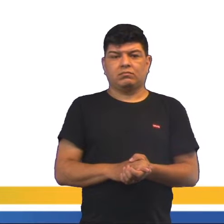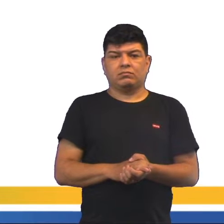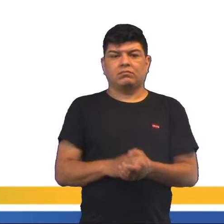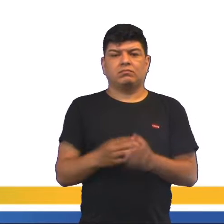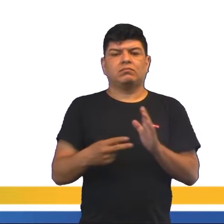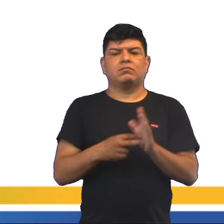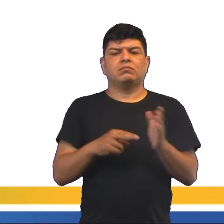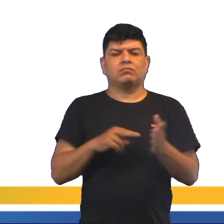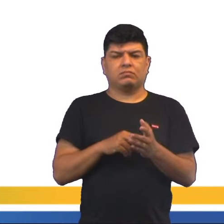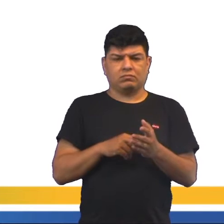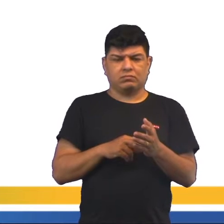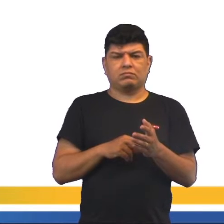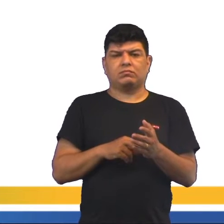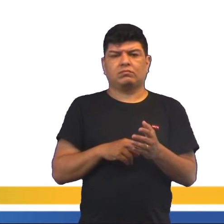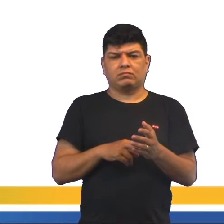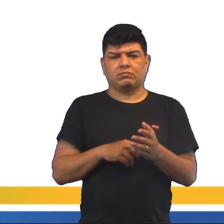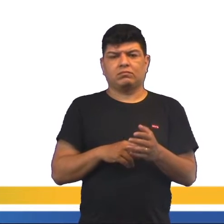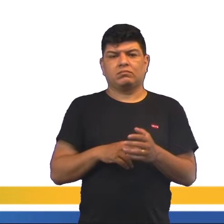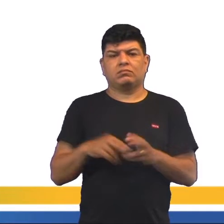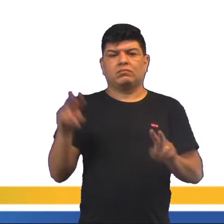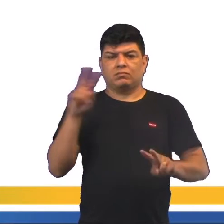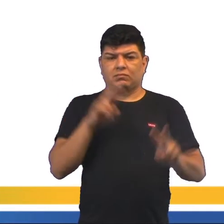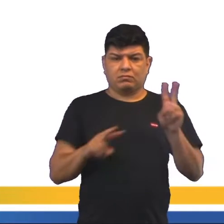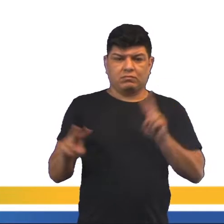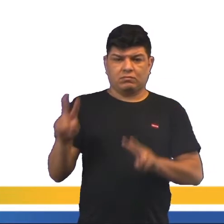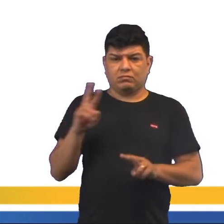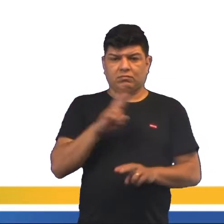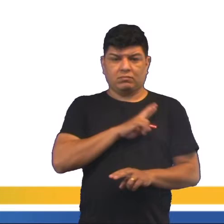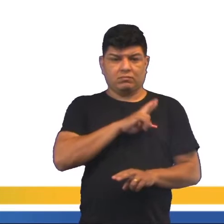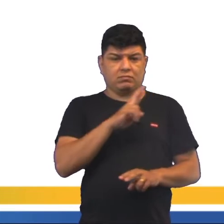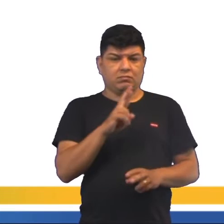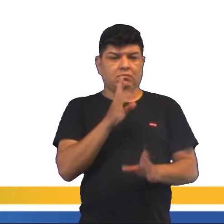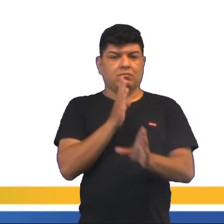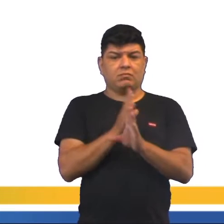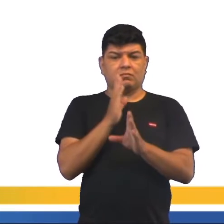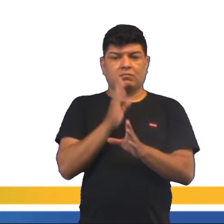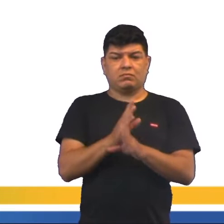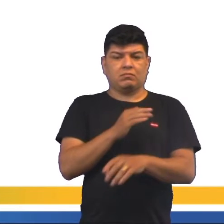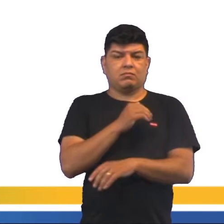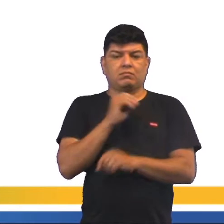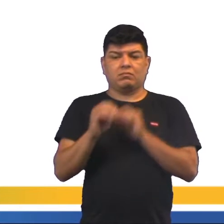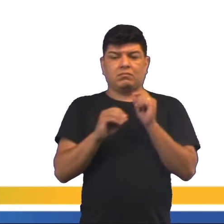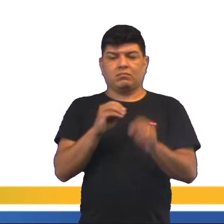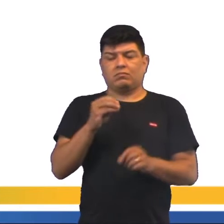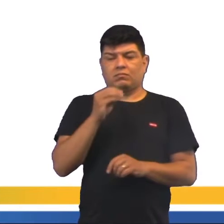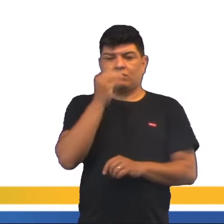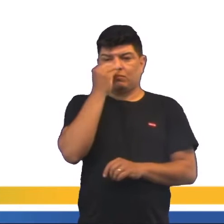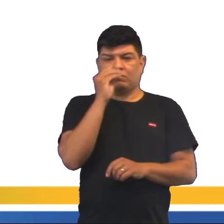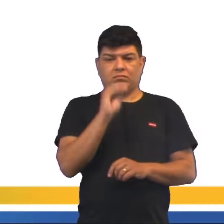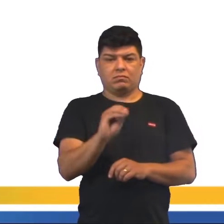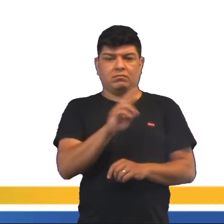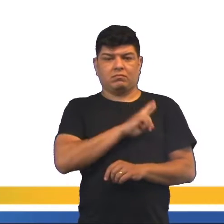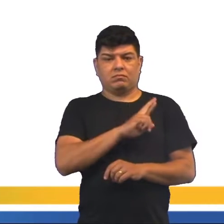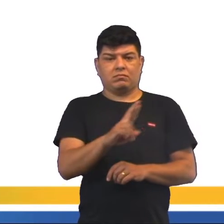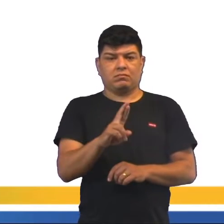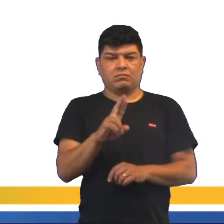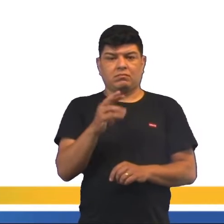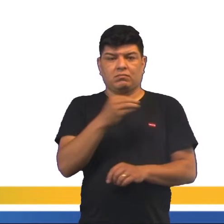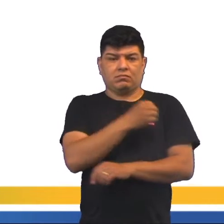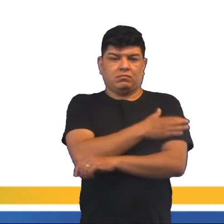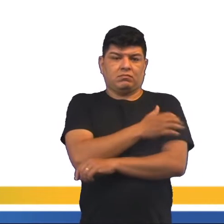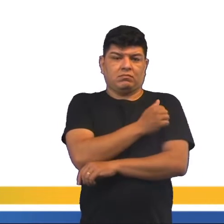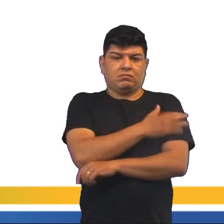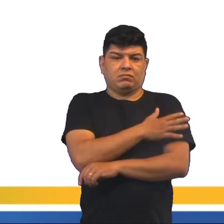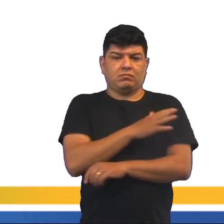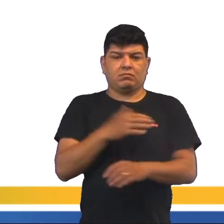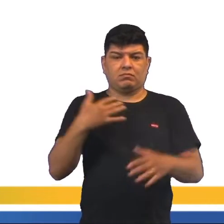E o que seria esse etnocentrismo religioso? A visão etnocêntrica na religião causa a intolerância religiosa e o